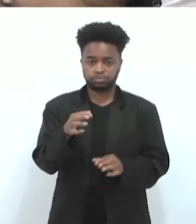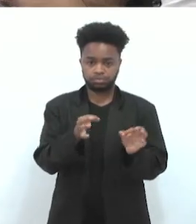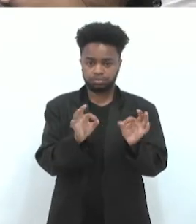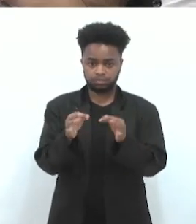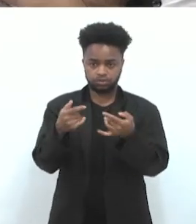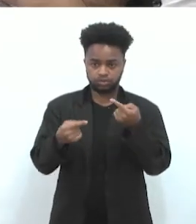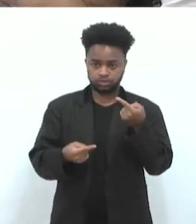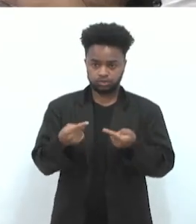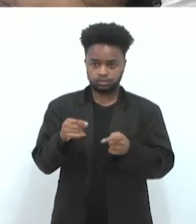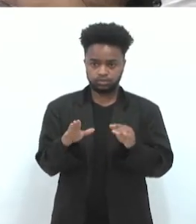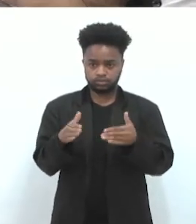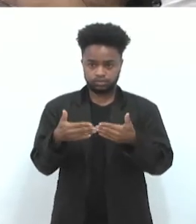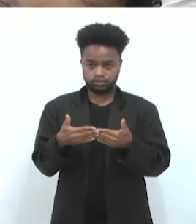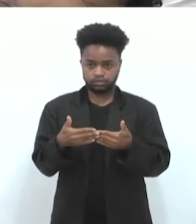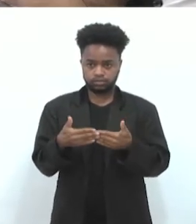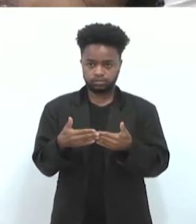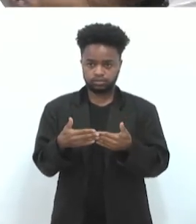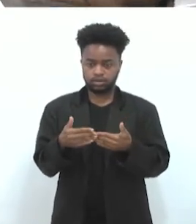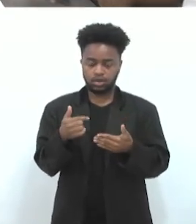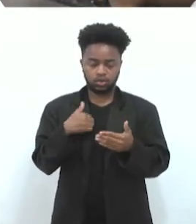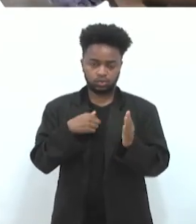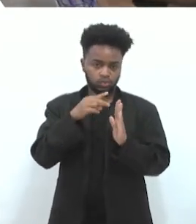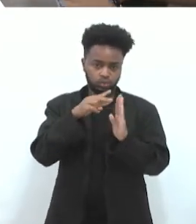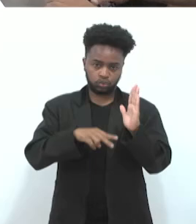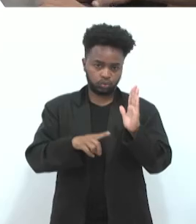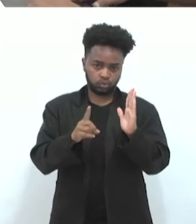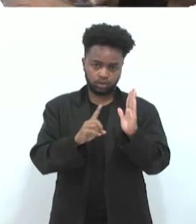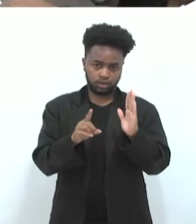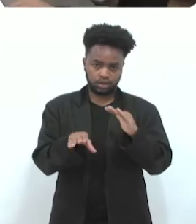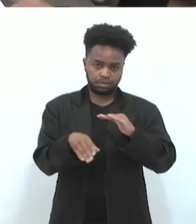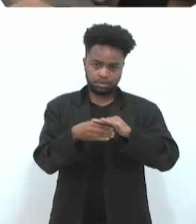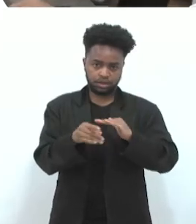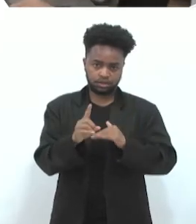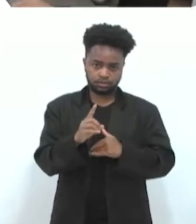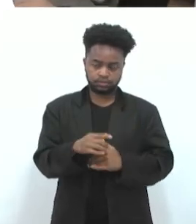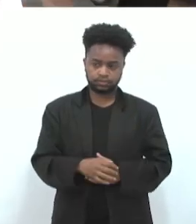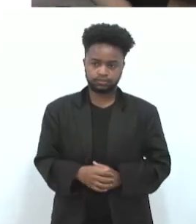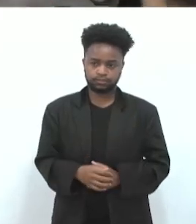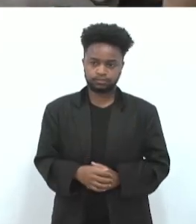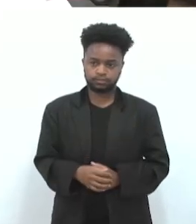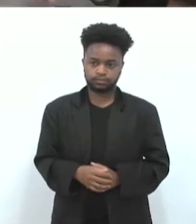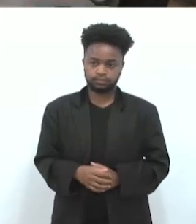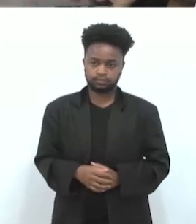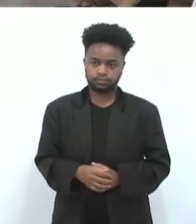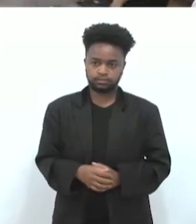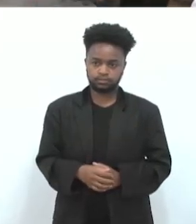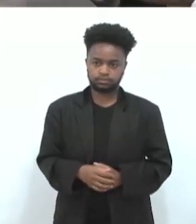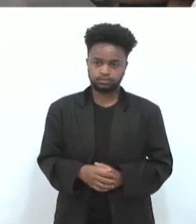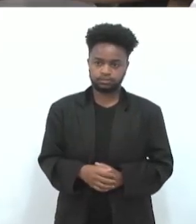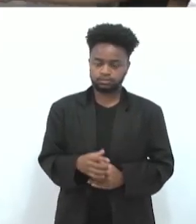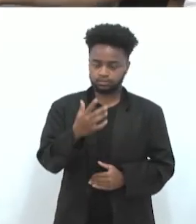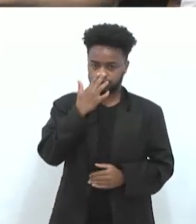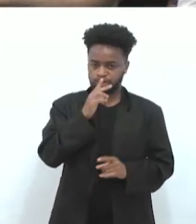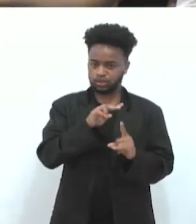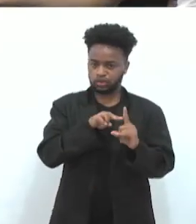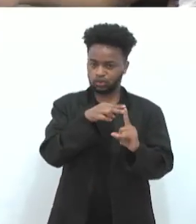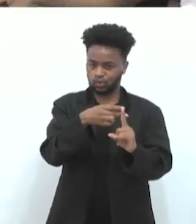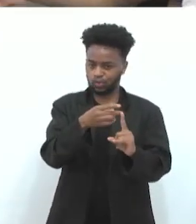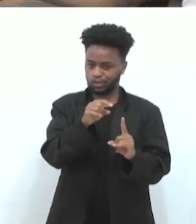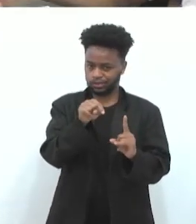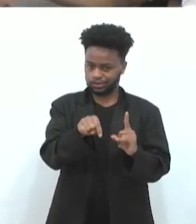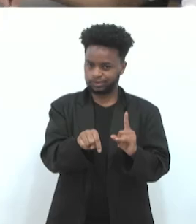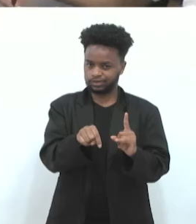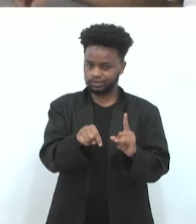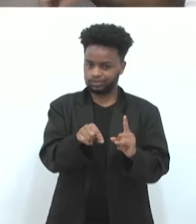discutir, encerrada a discussão. Eu não tive acesso às emendas. Você vê que está se montando uma dobradinha aqui.